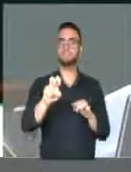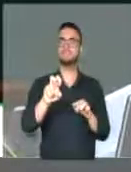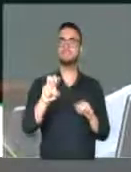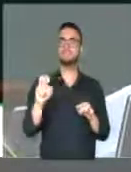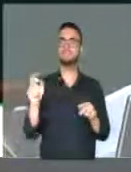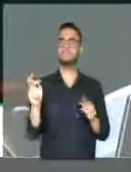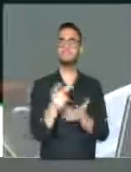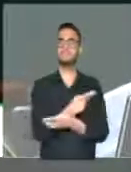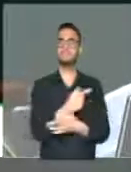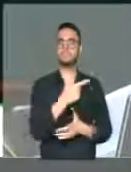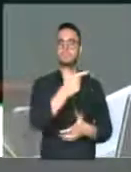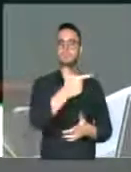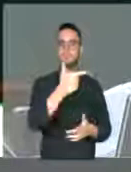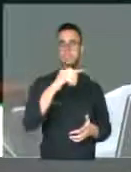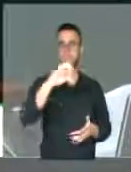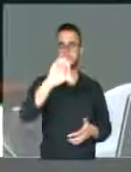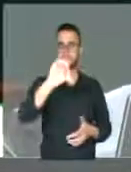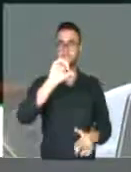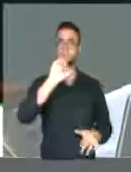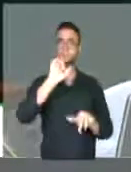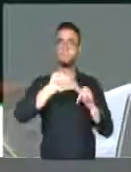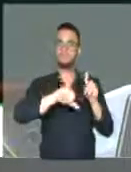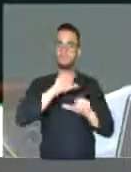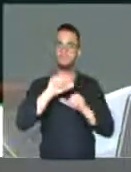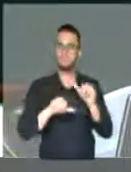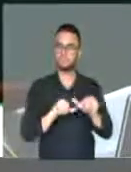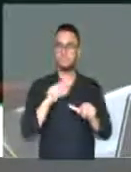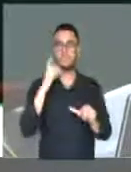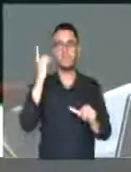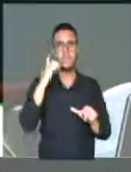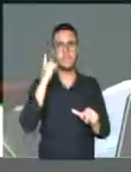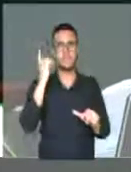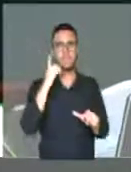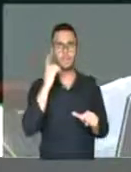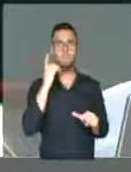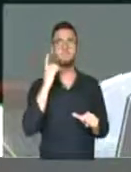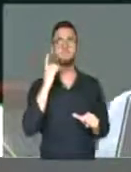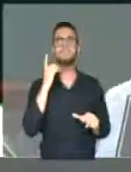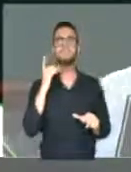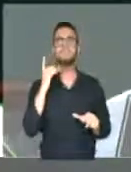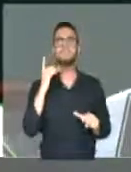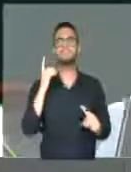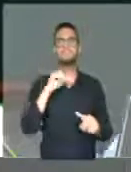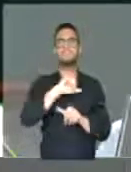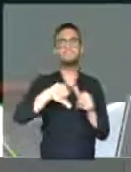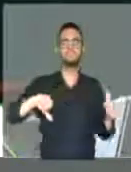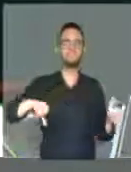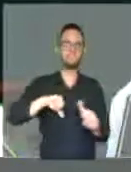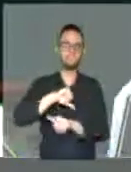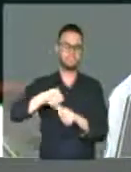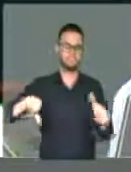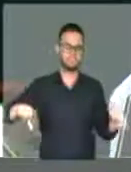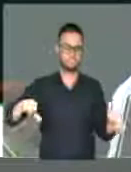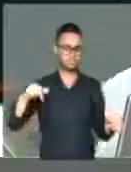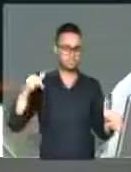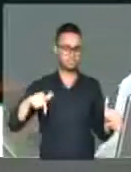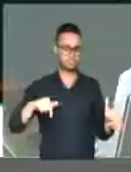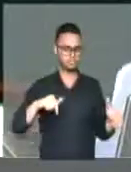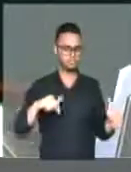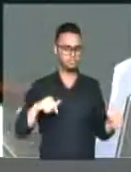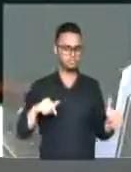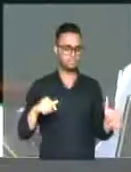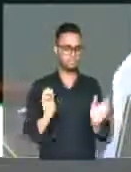Em 2015, houve 29 alterações de deputados que foram trocados pelos seus partidos.